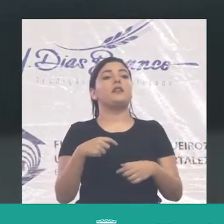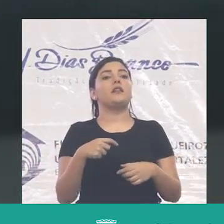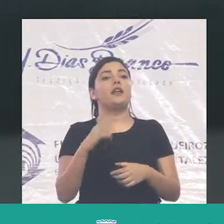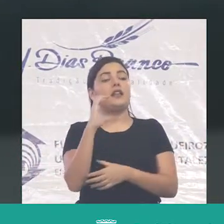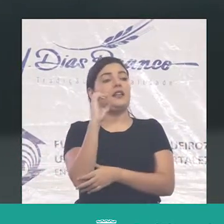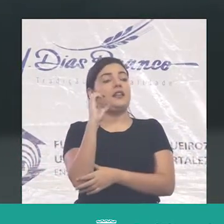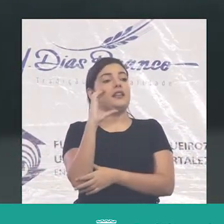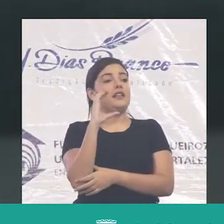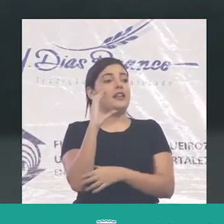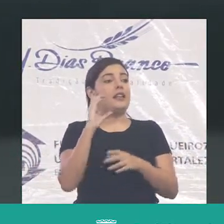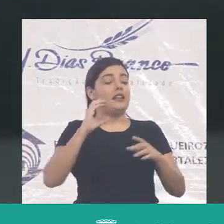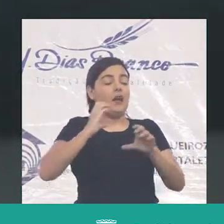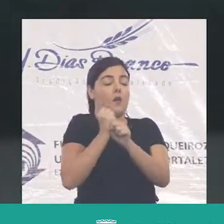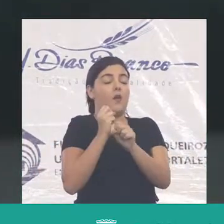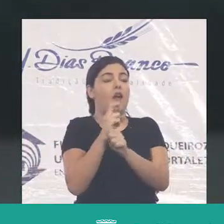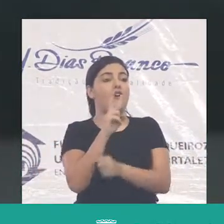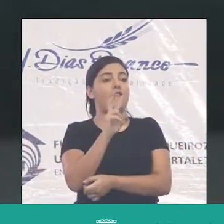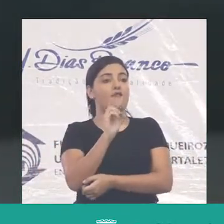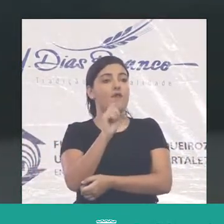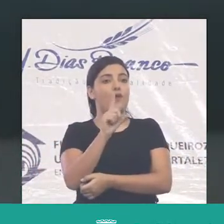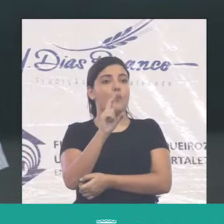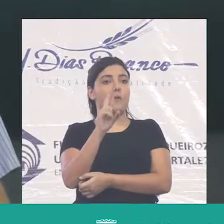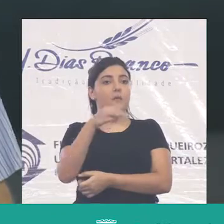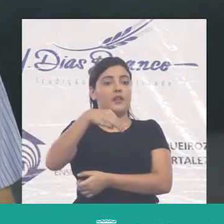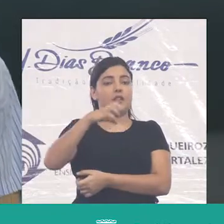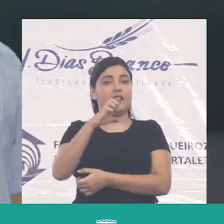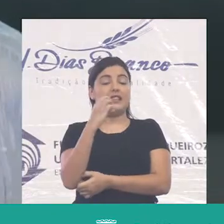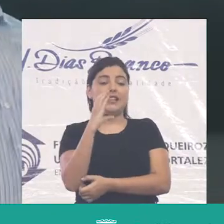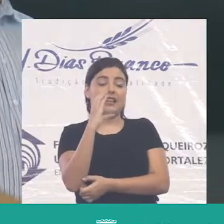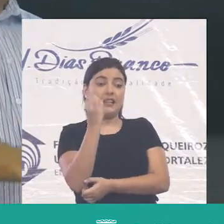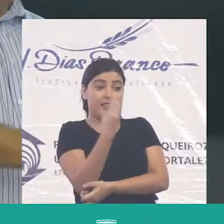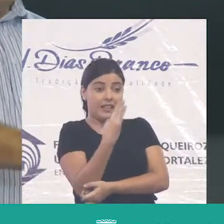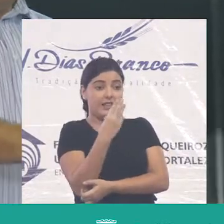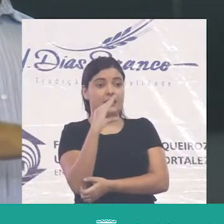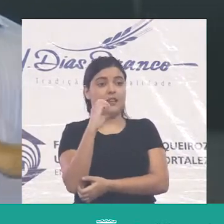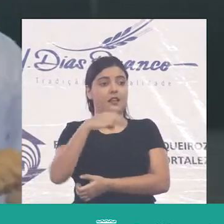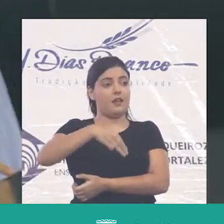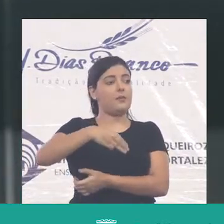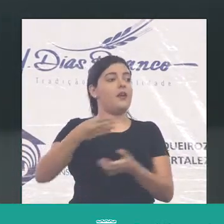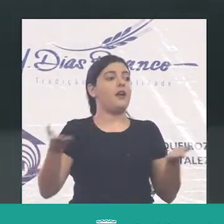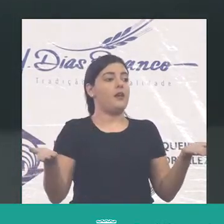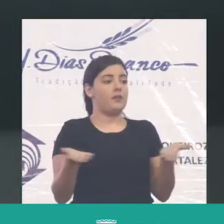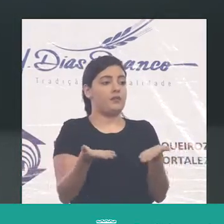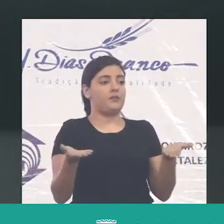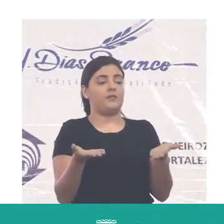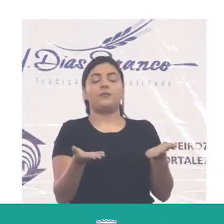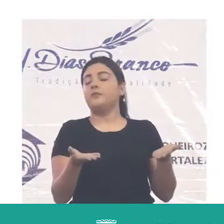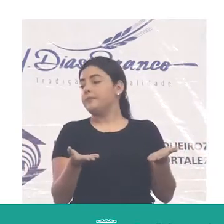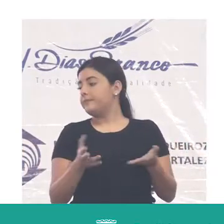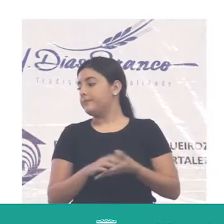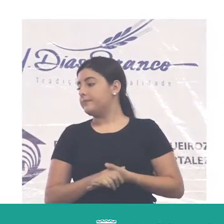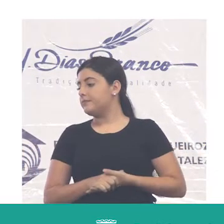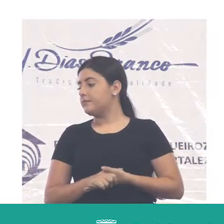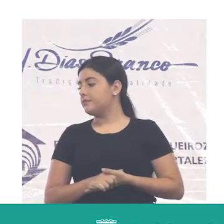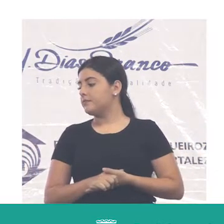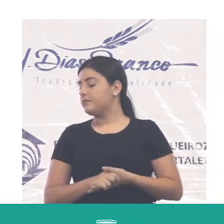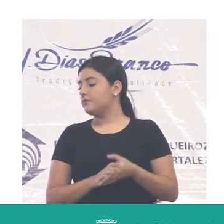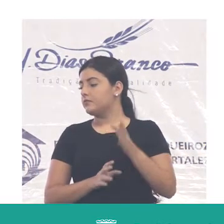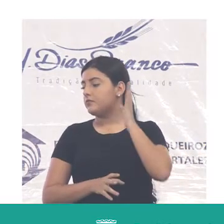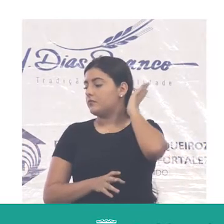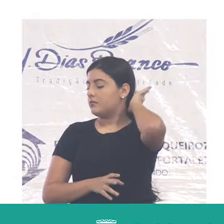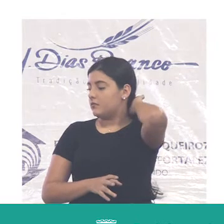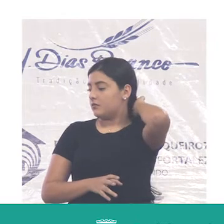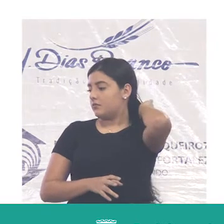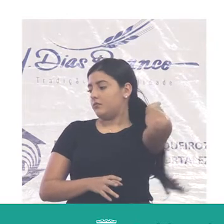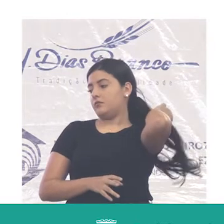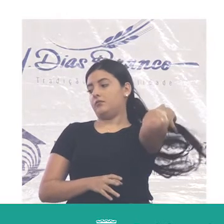centímetros. E é isso que eu vou fazer, ó. Para encontrar o volume do objeto, eu vou ver só essa diferença de volumes que tem, ou